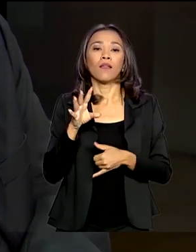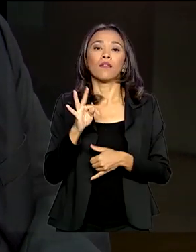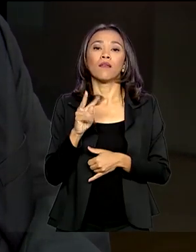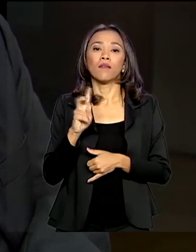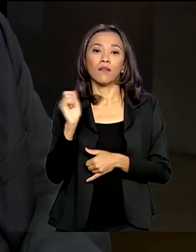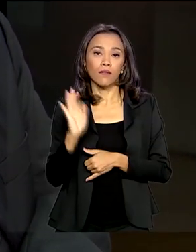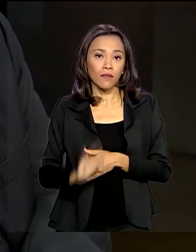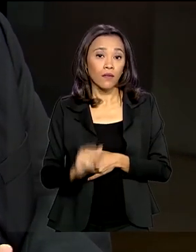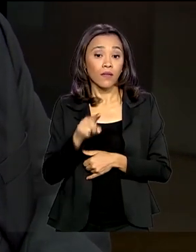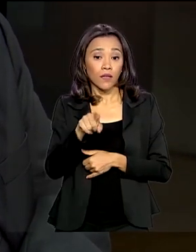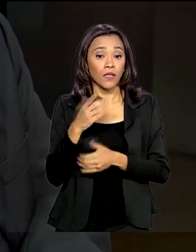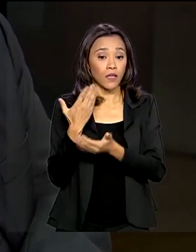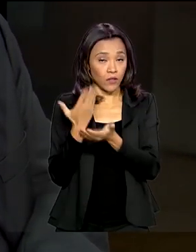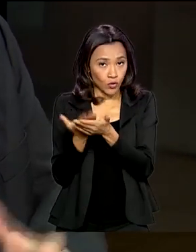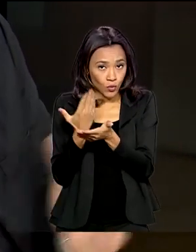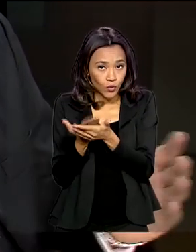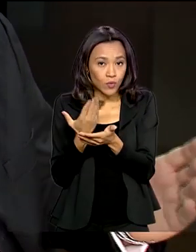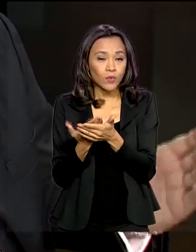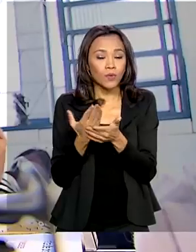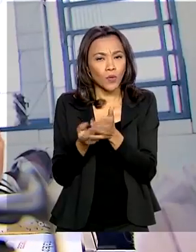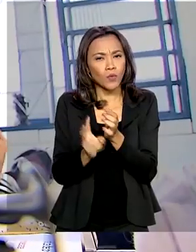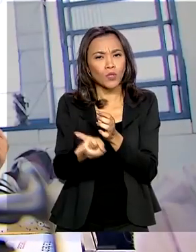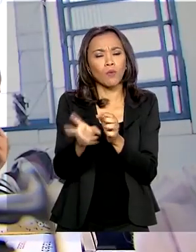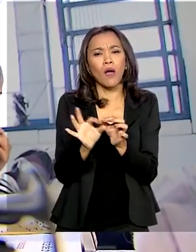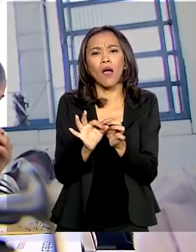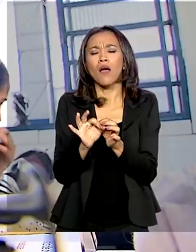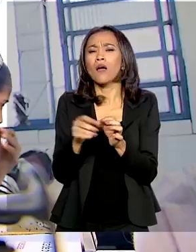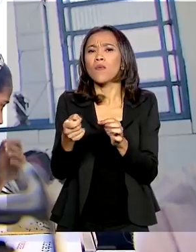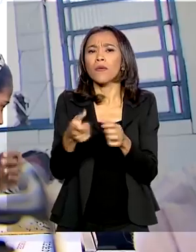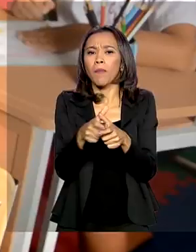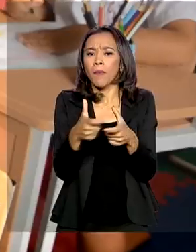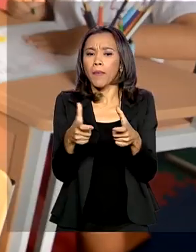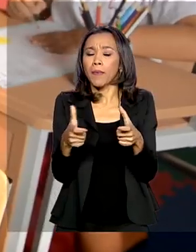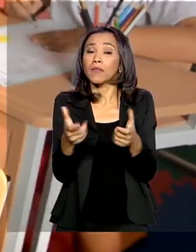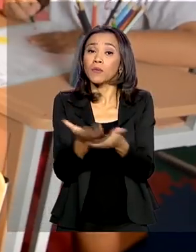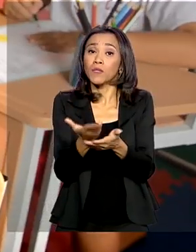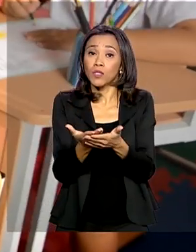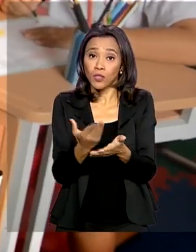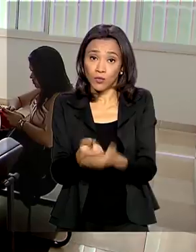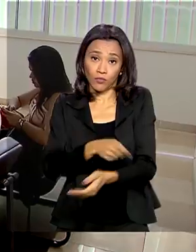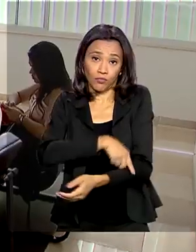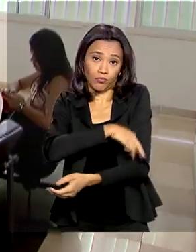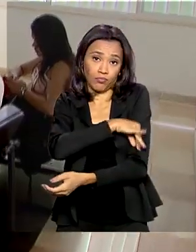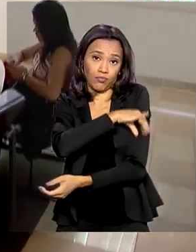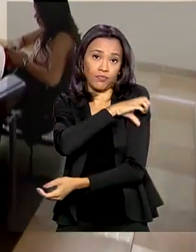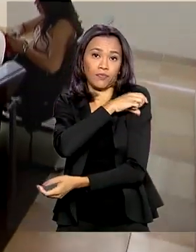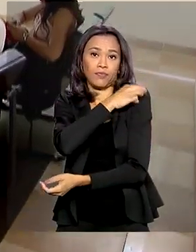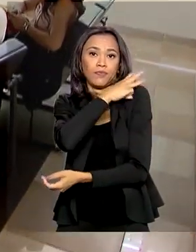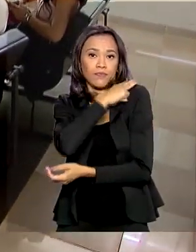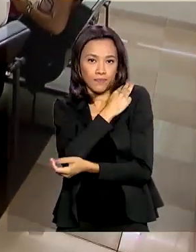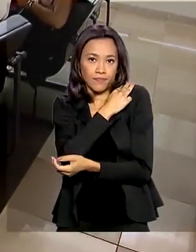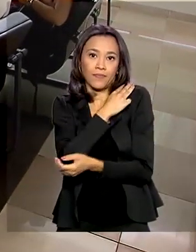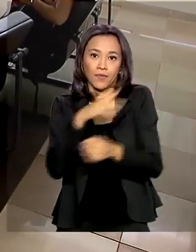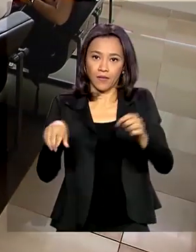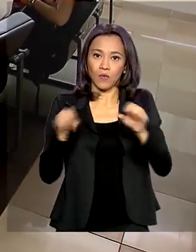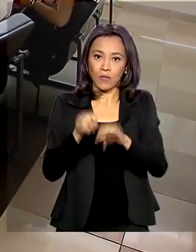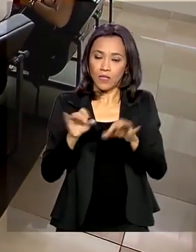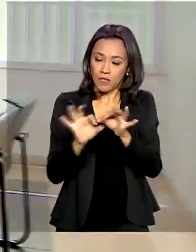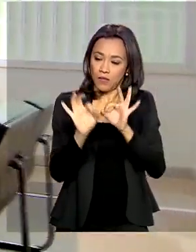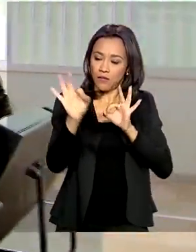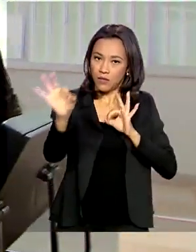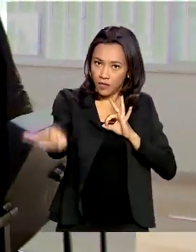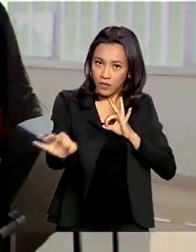possibilidade de estender o ensino à distância aos ensinos médio e fundamental. Segundo Weitraub, a única